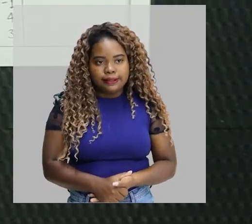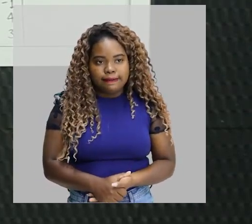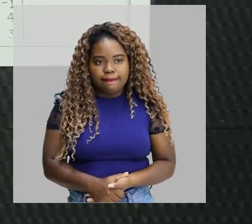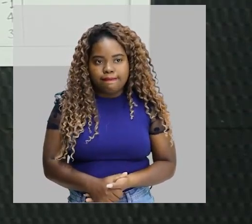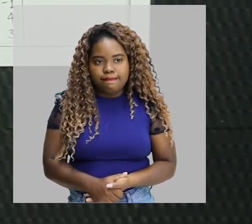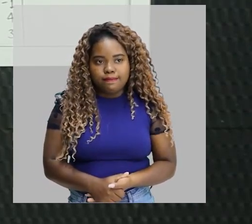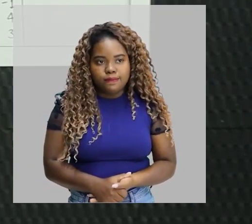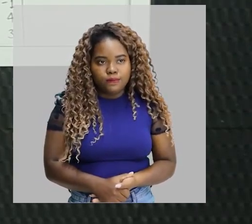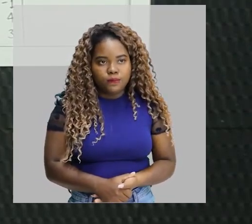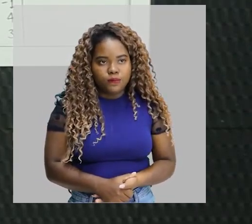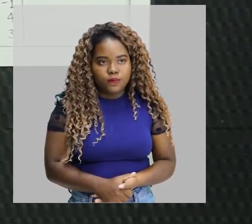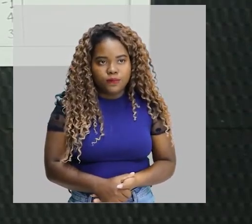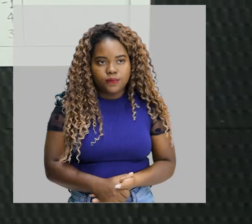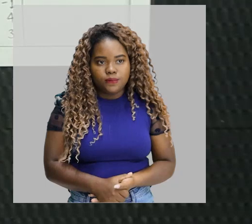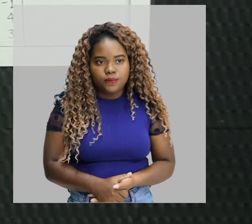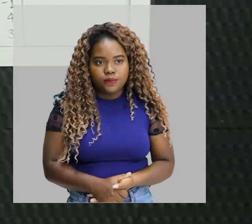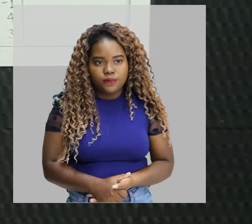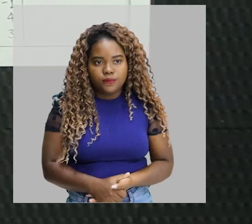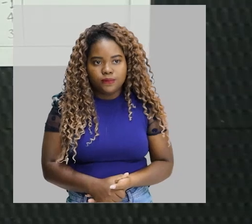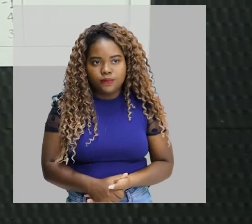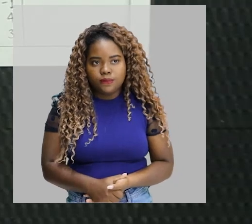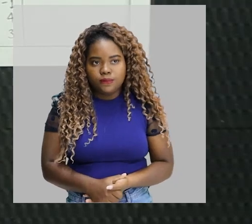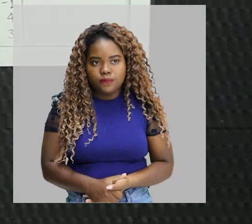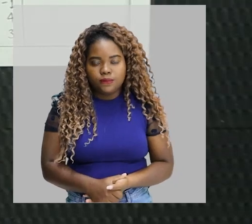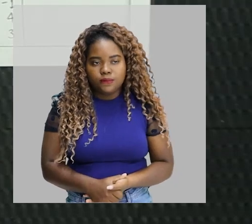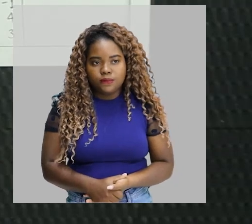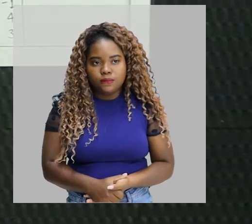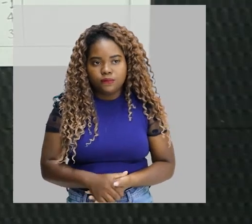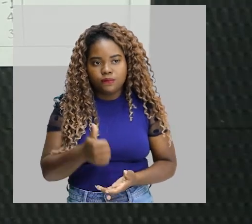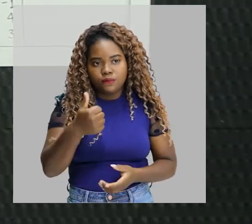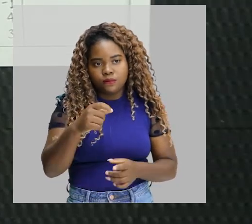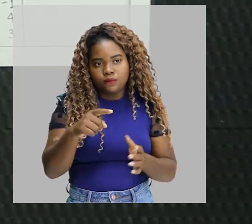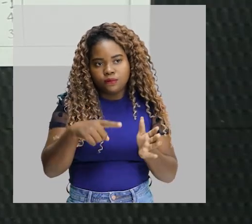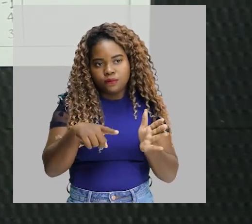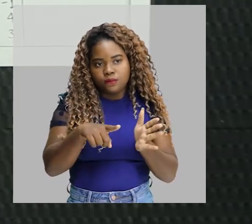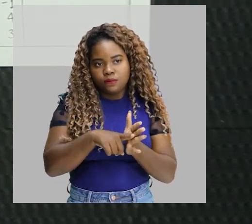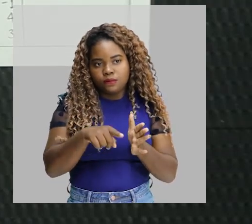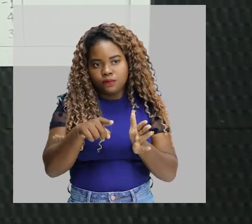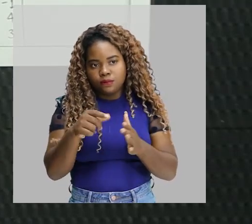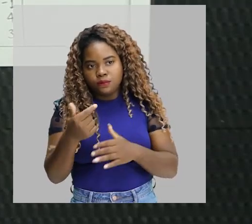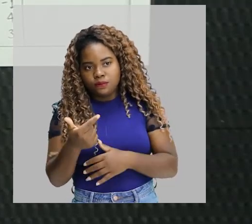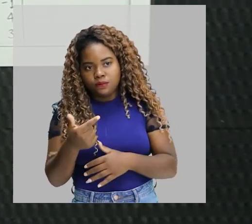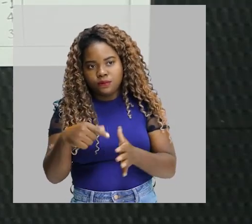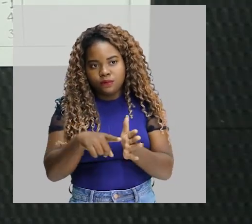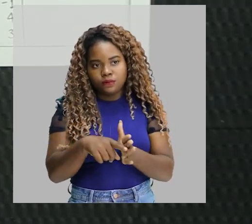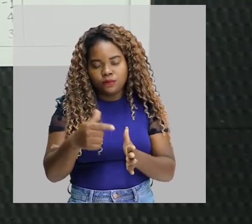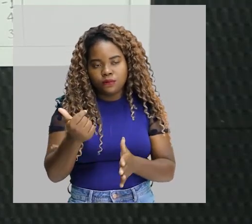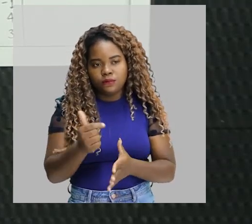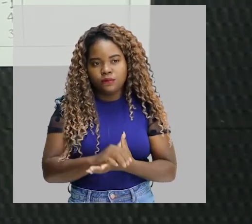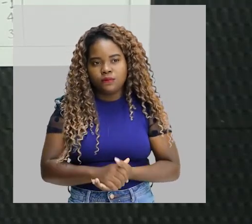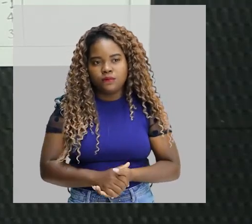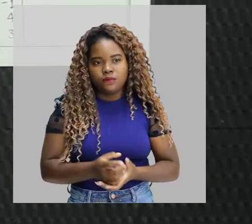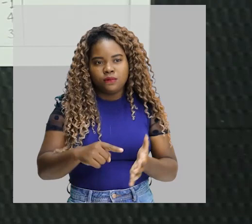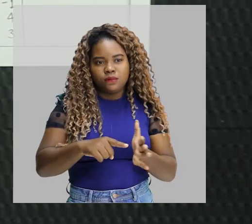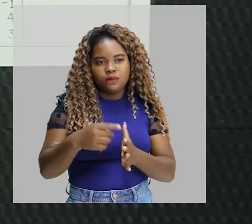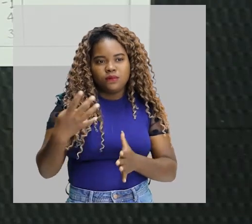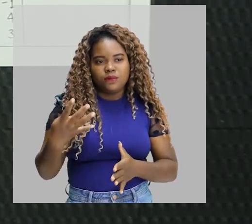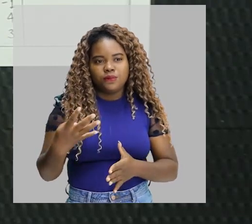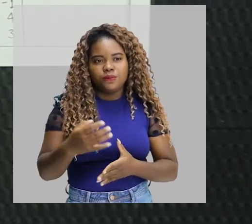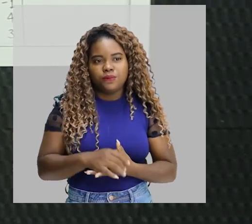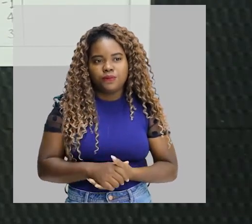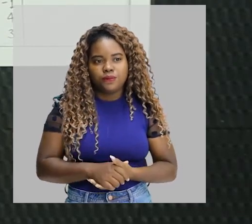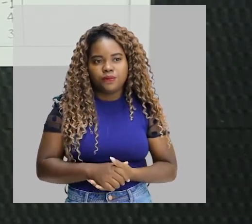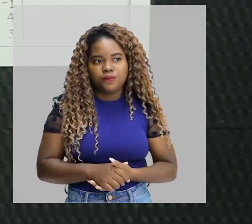certo esse outro elemento aqui ó essa outra diagonal um multiplicado por menos dois multiplicado por dois é menos quatro